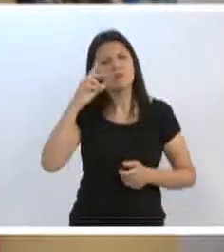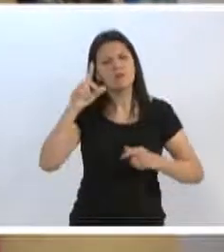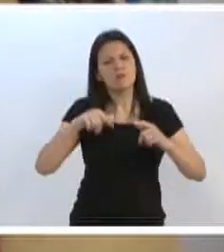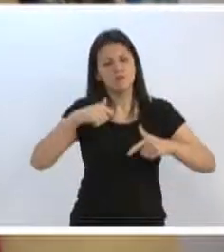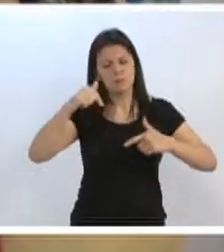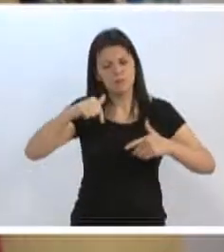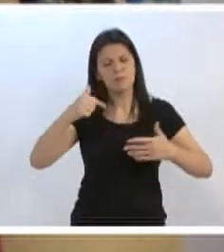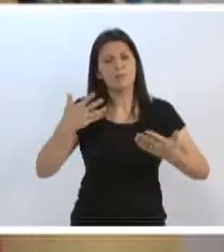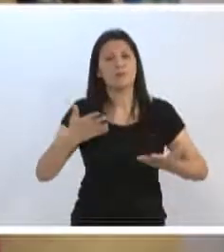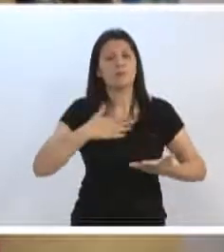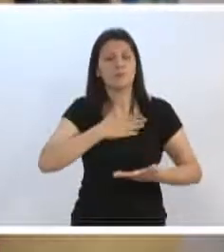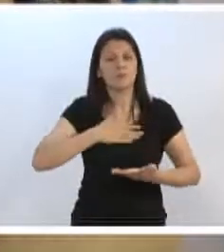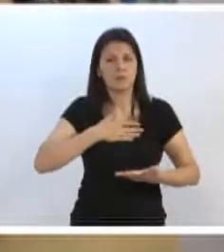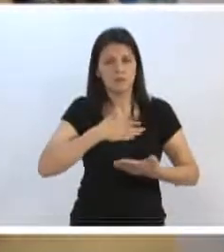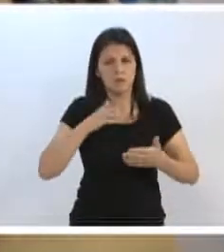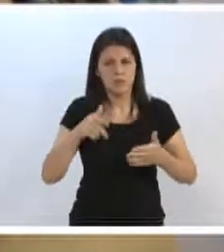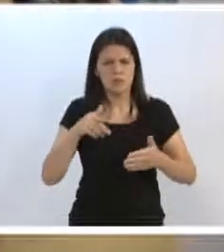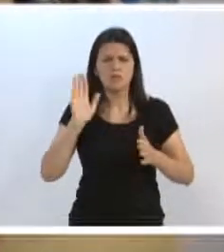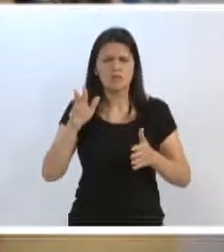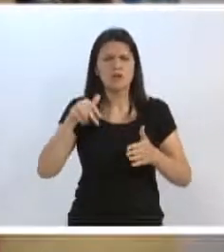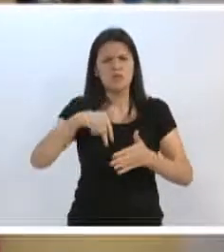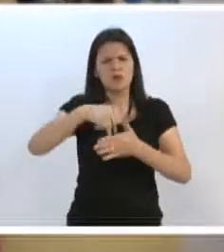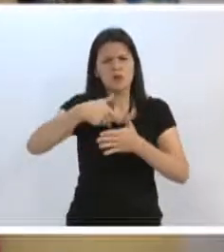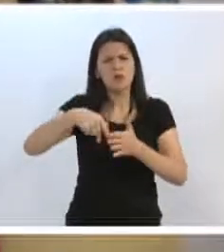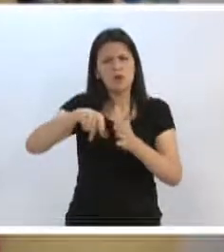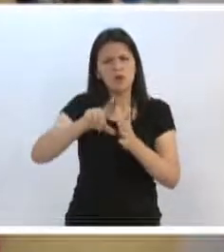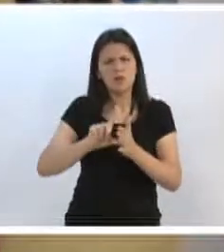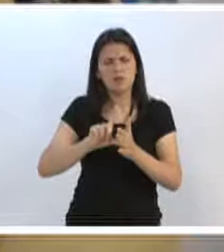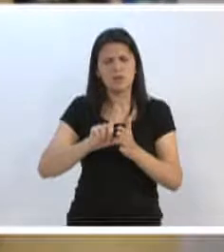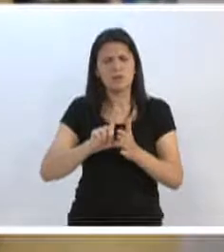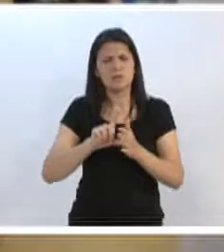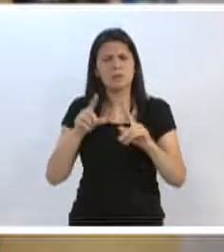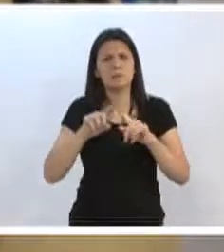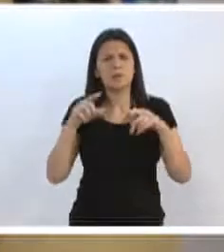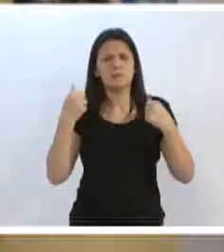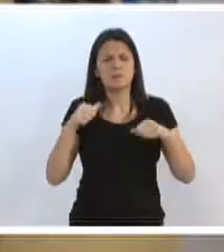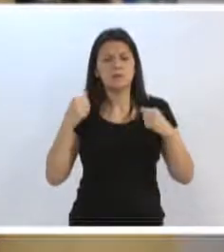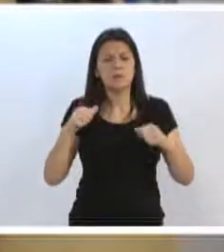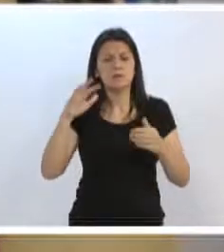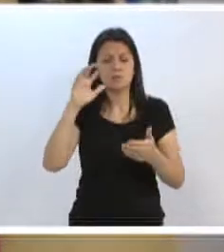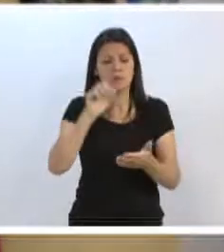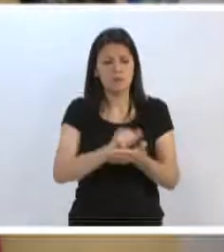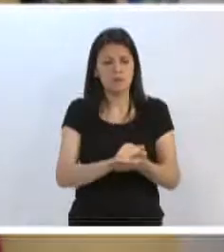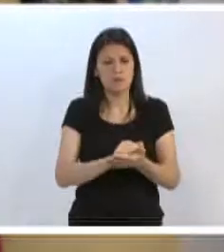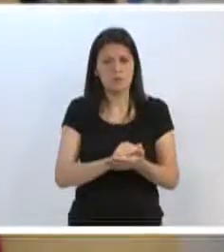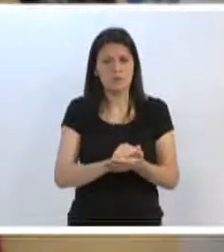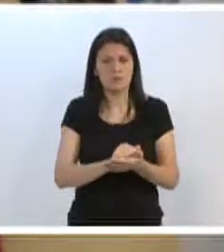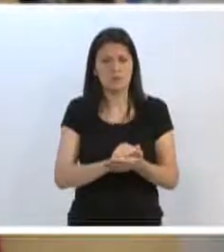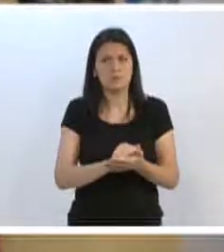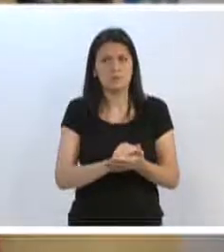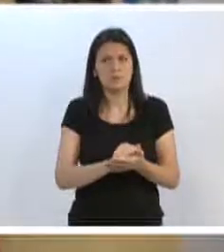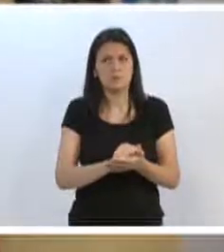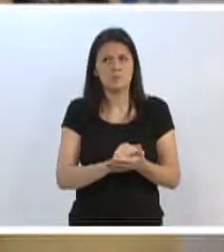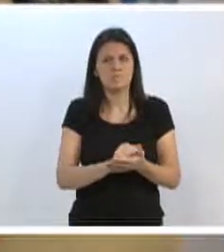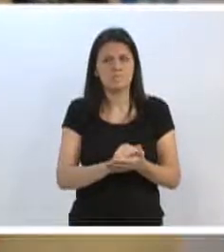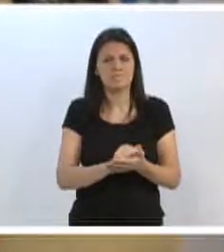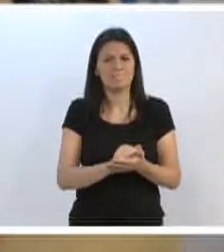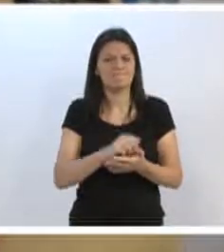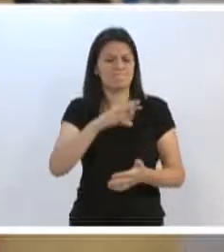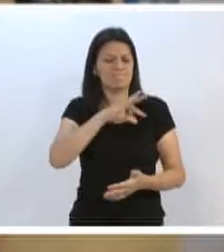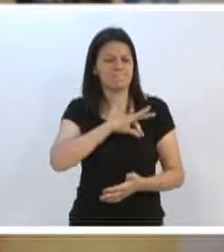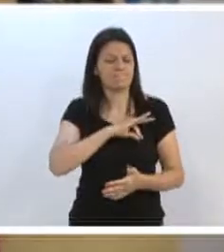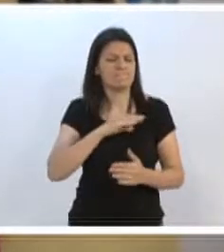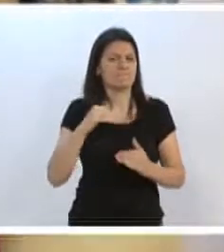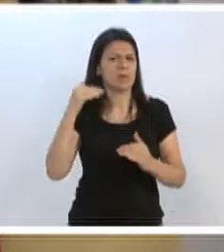Eu gostaria de abrir aqui, sei que foi mencionado anteriormente também, mas preciso fazer o registro acerca da questão do aumento para os ministros do STF. Eu quero,